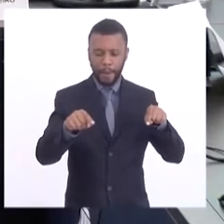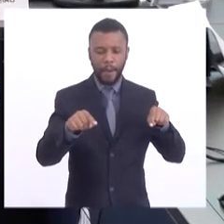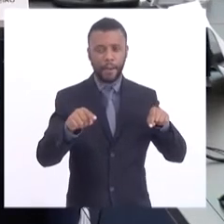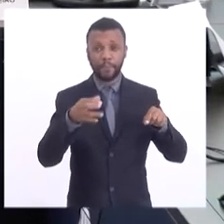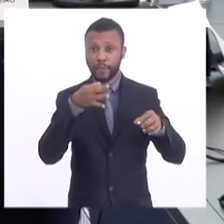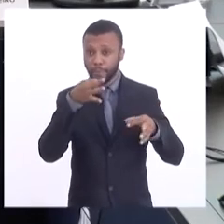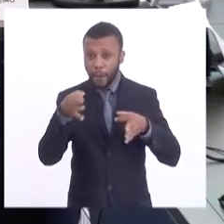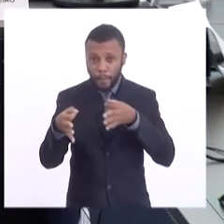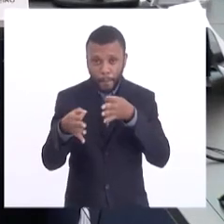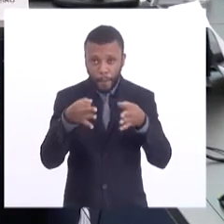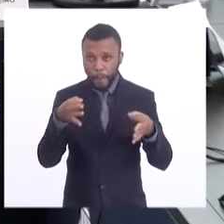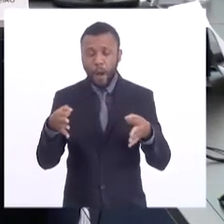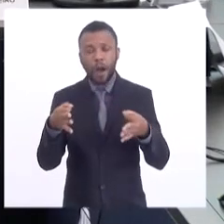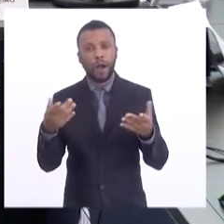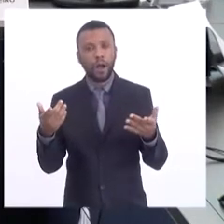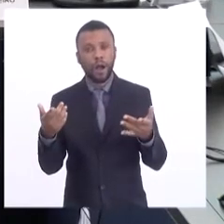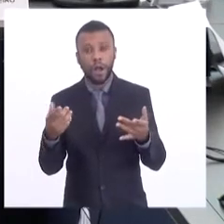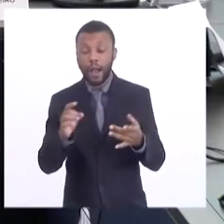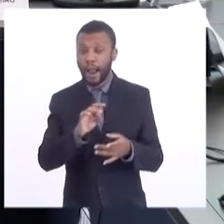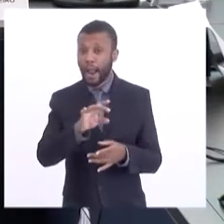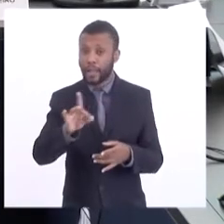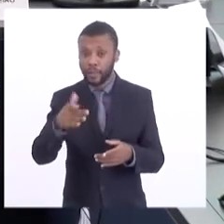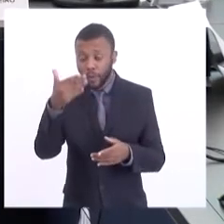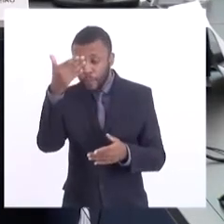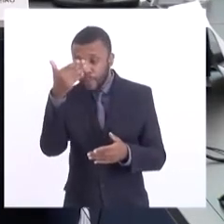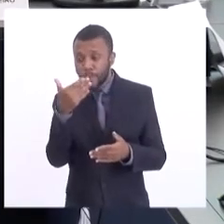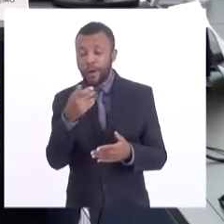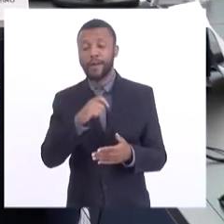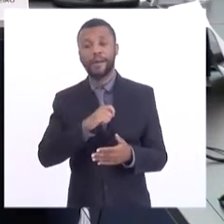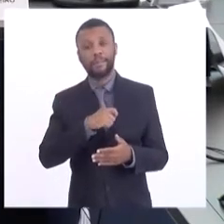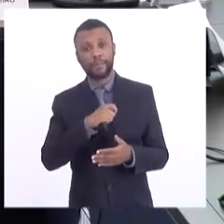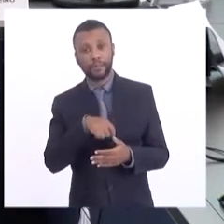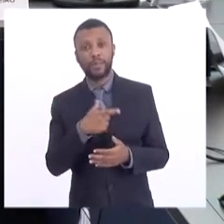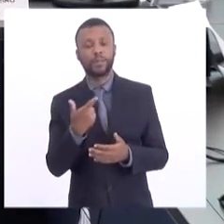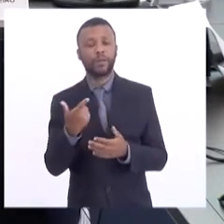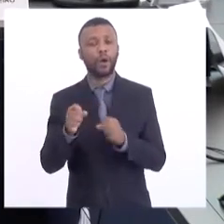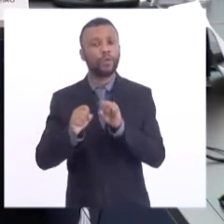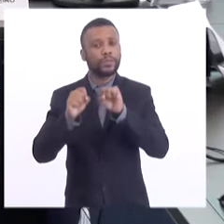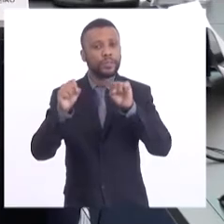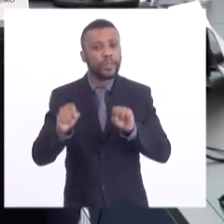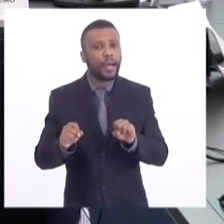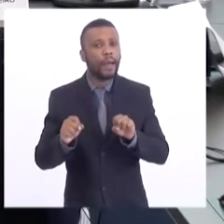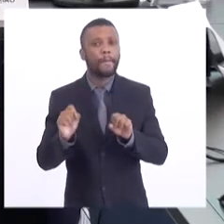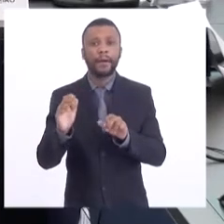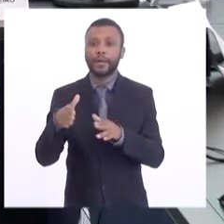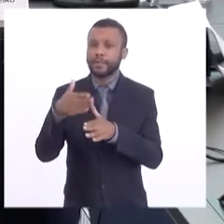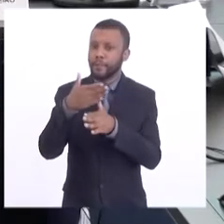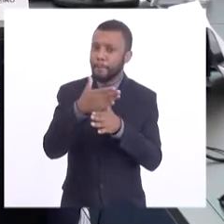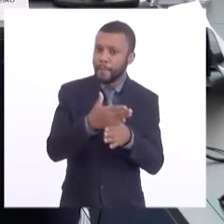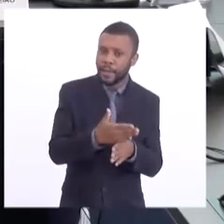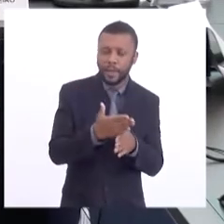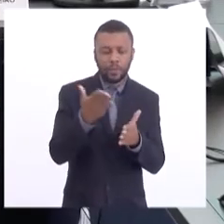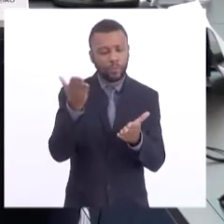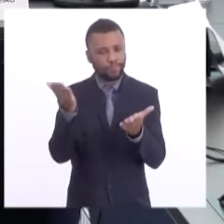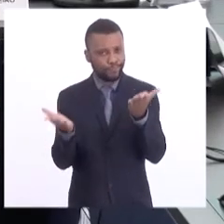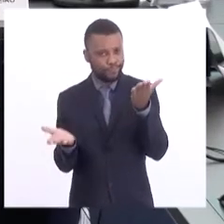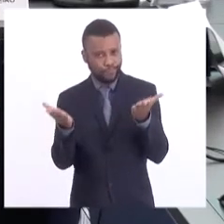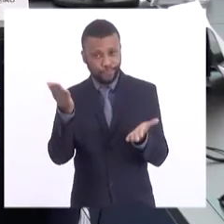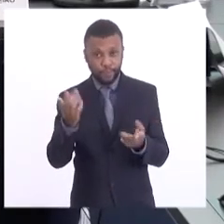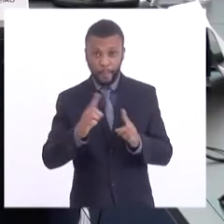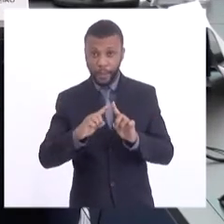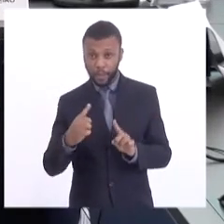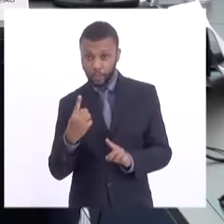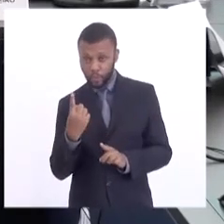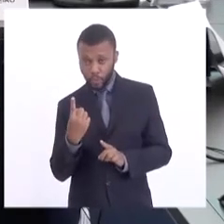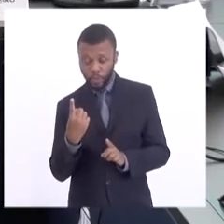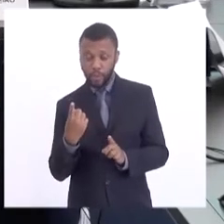um também fiscaliza um pouco é o sistema de pesos e contrapesos mas tem um que tem que ter matrícula cerveja